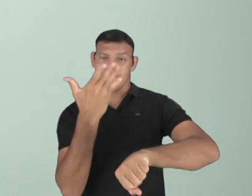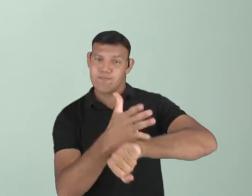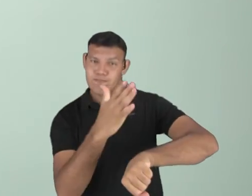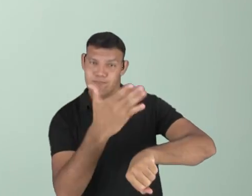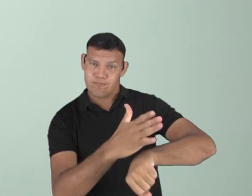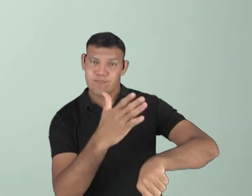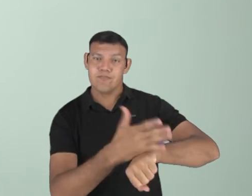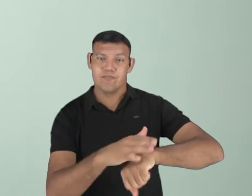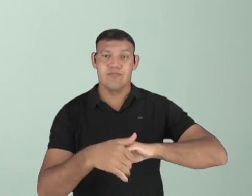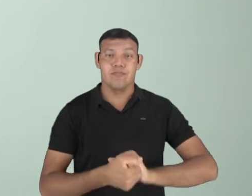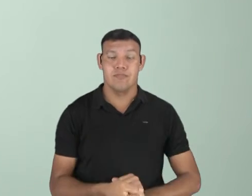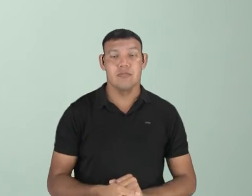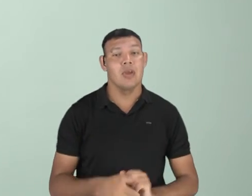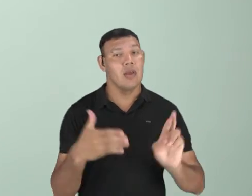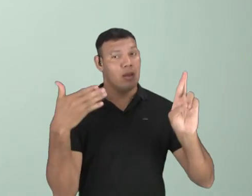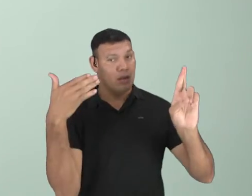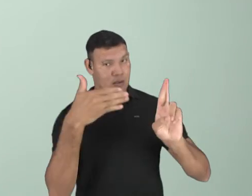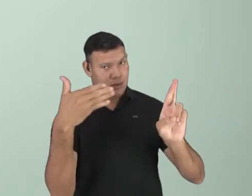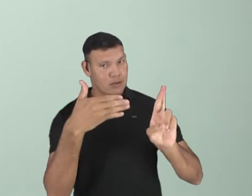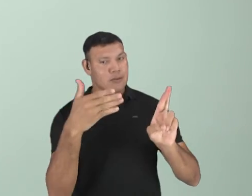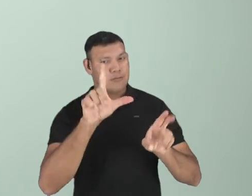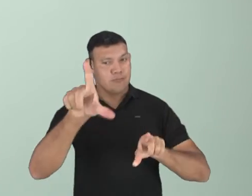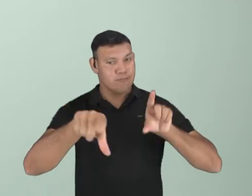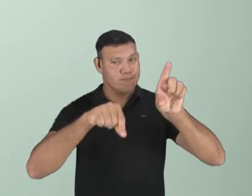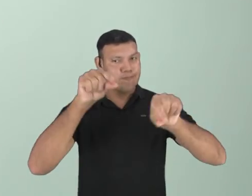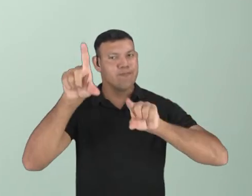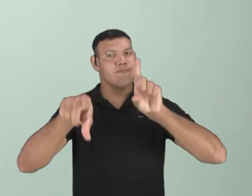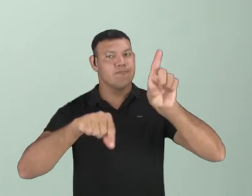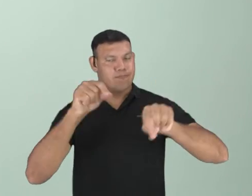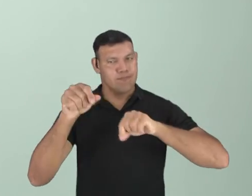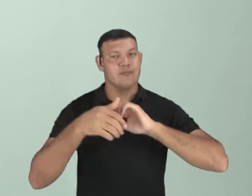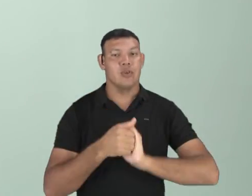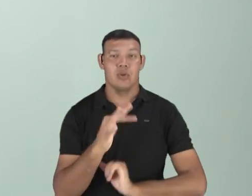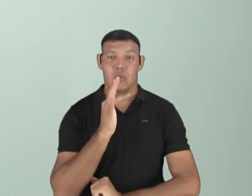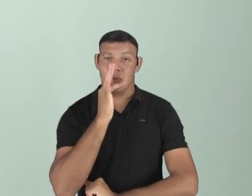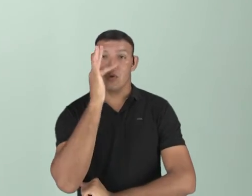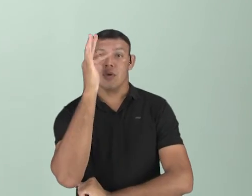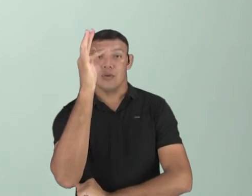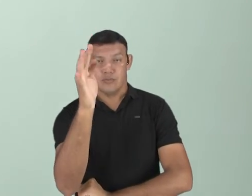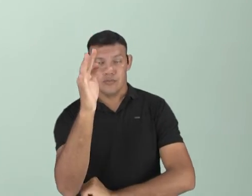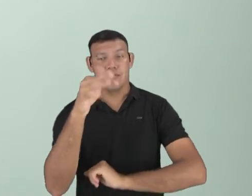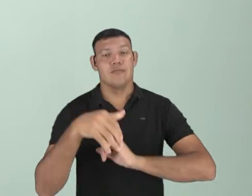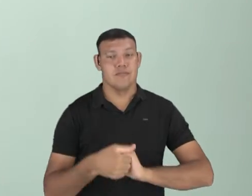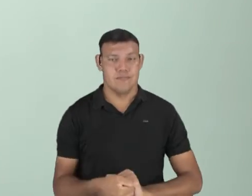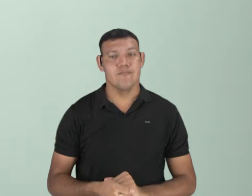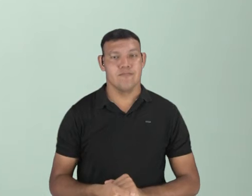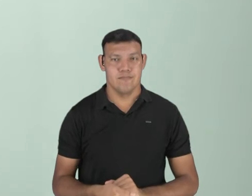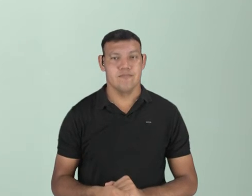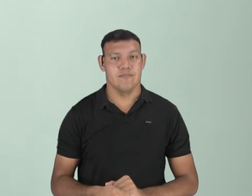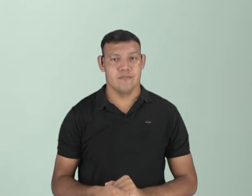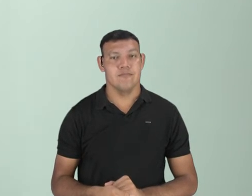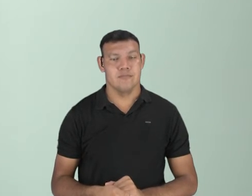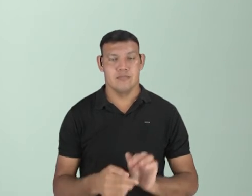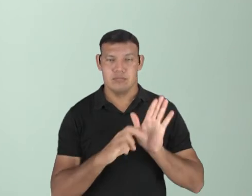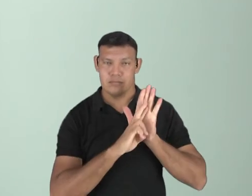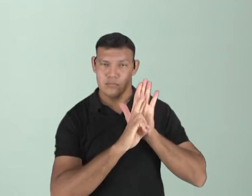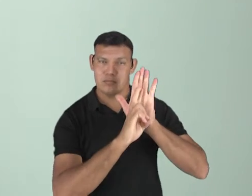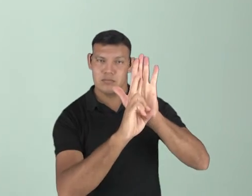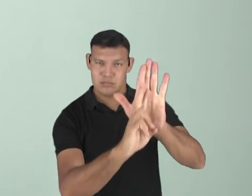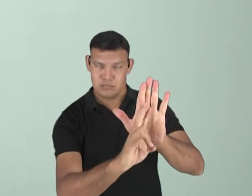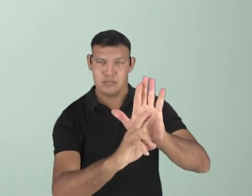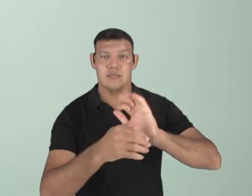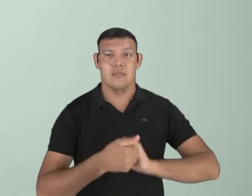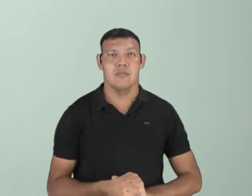participação no que diz respeito à escolha daqueles que serão ou que são os nossos